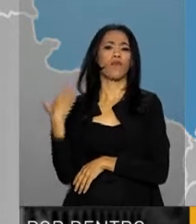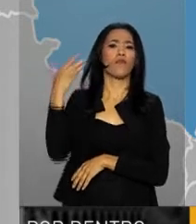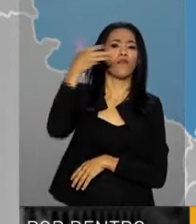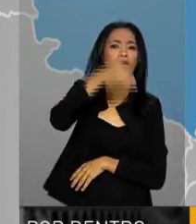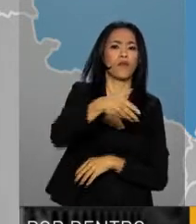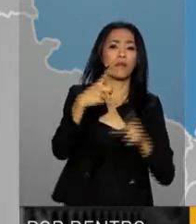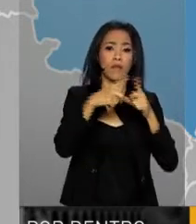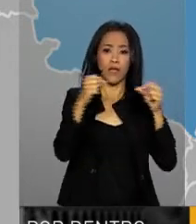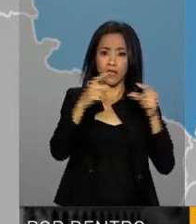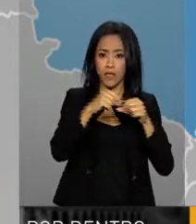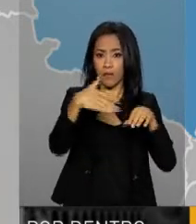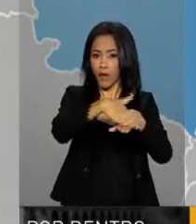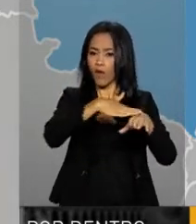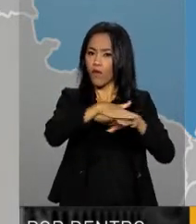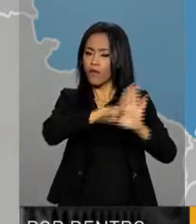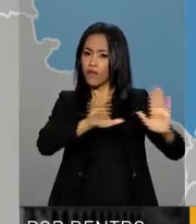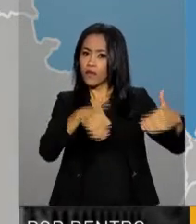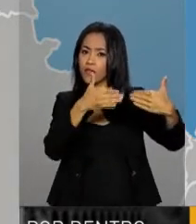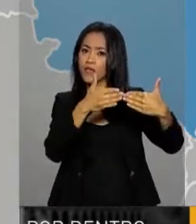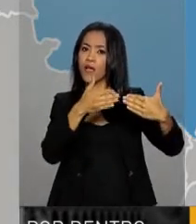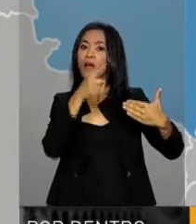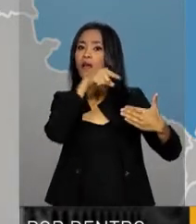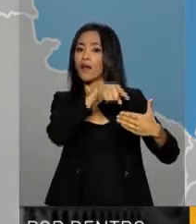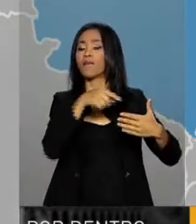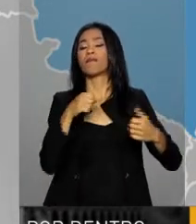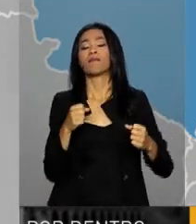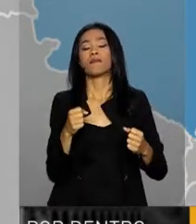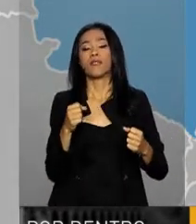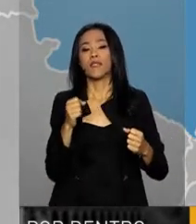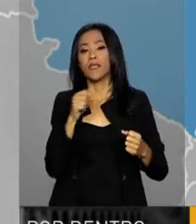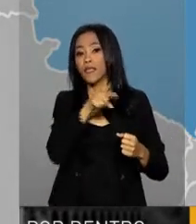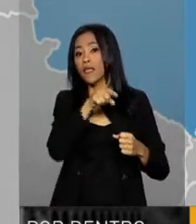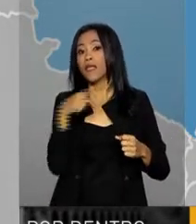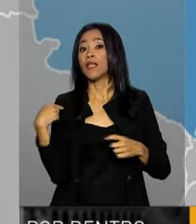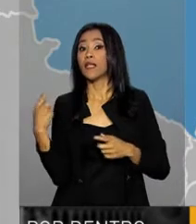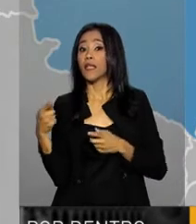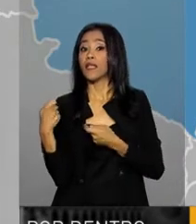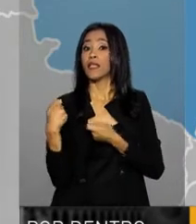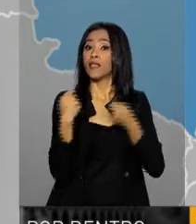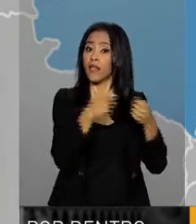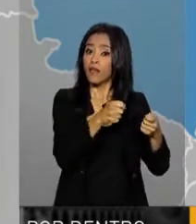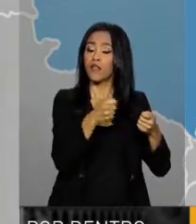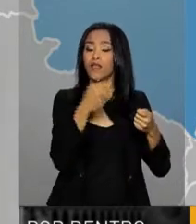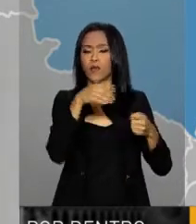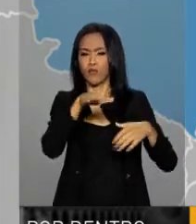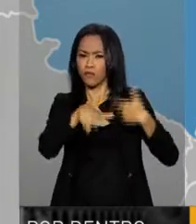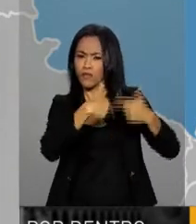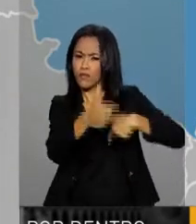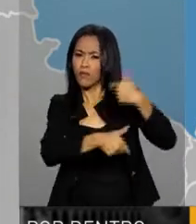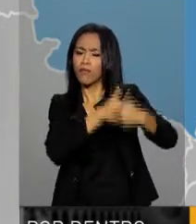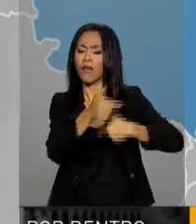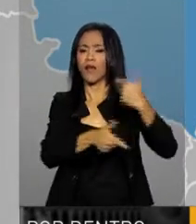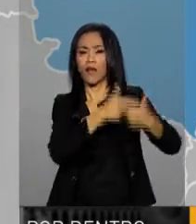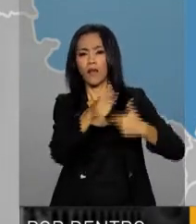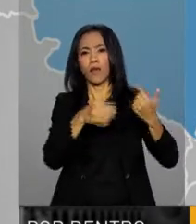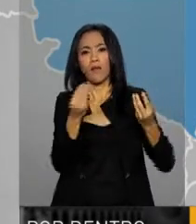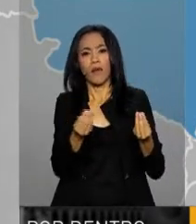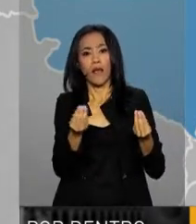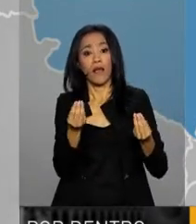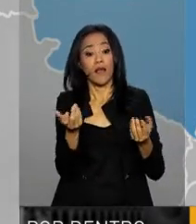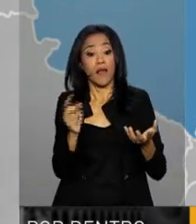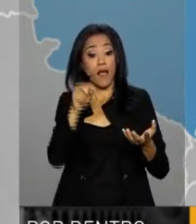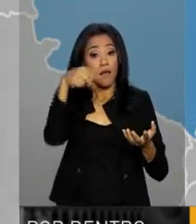articulação institucional do ministério edson a ti e defendeu uma ação conjunta da bancada para a preservação dos recursos hídricos